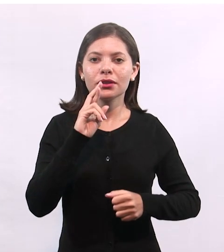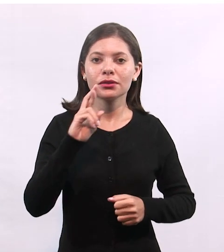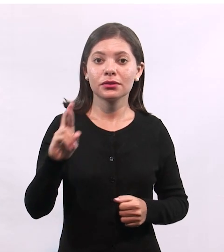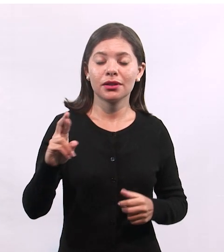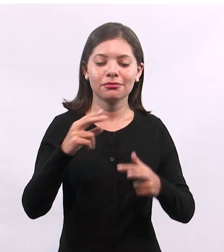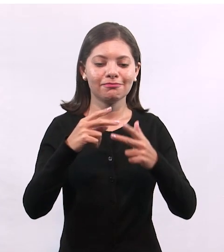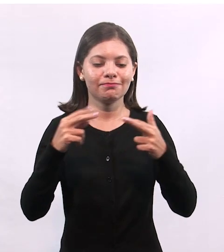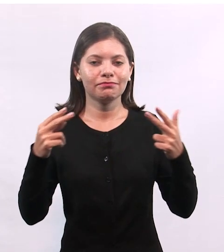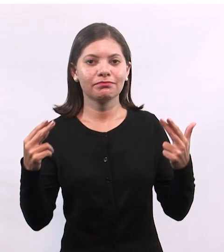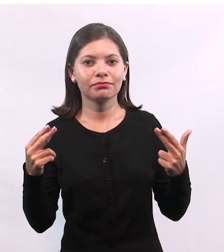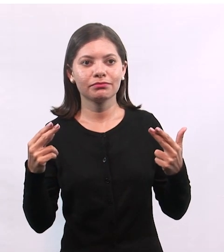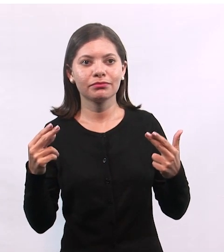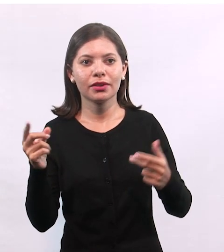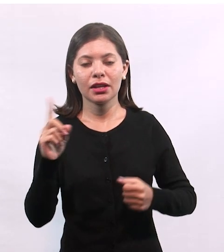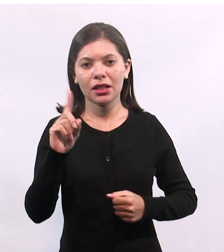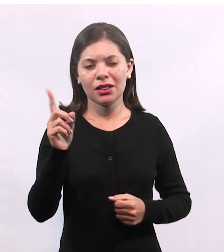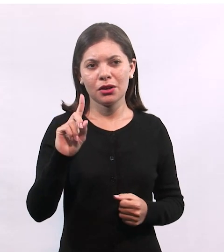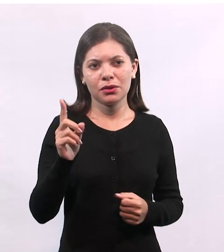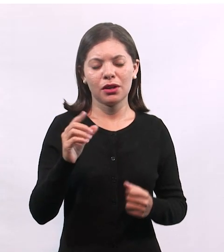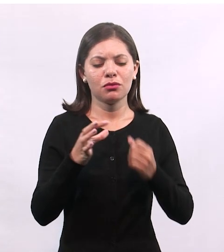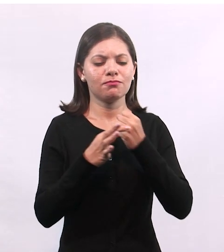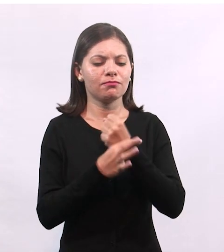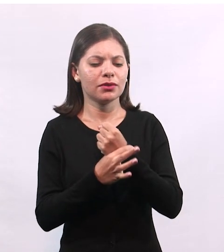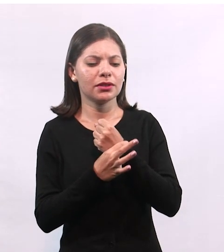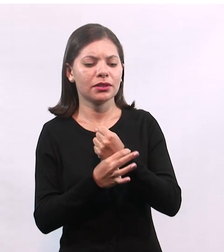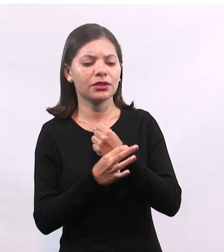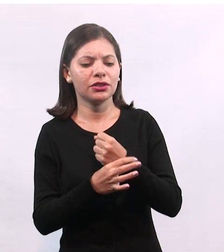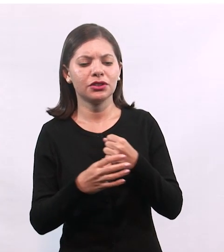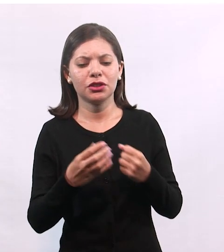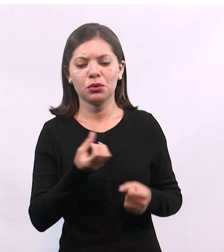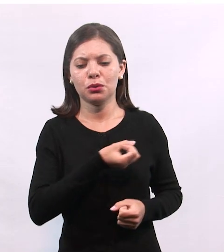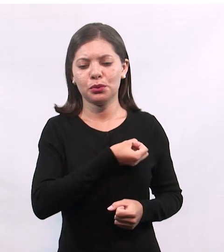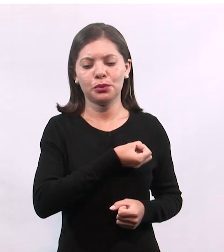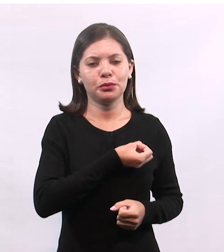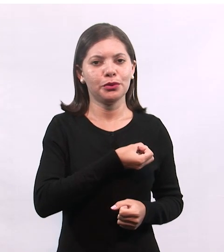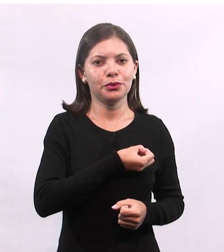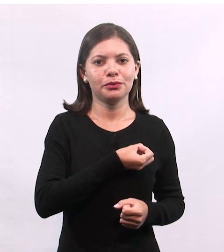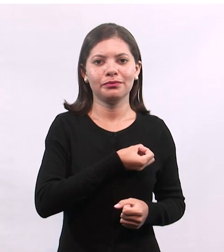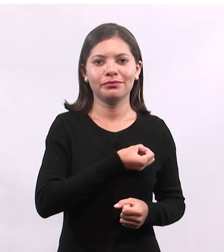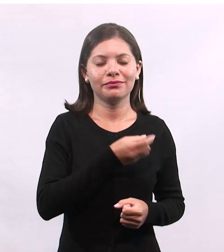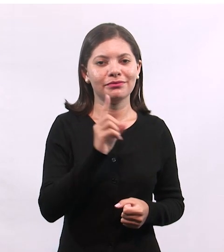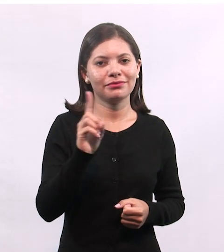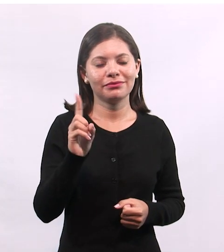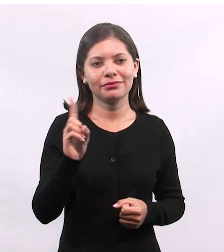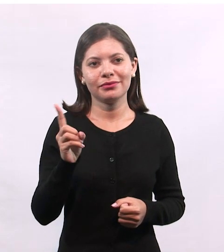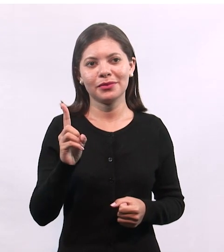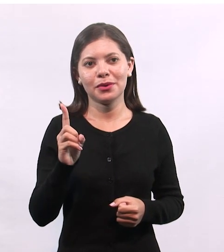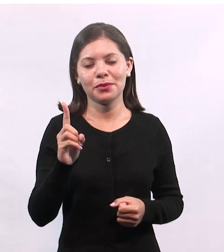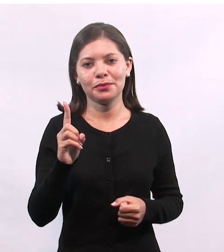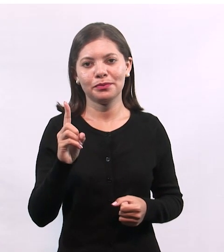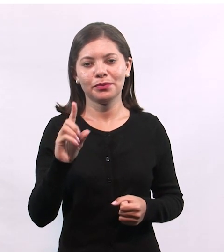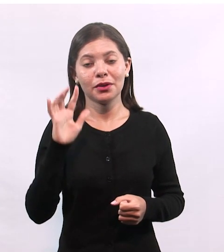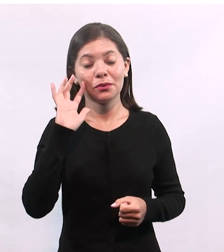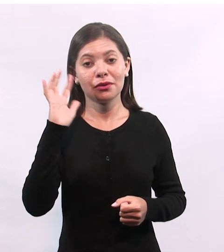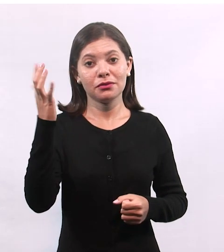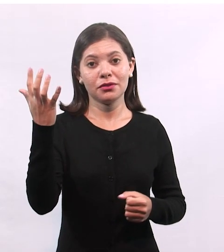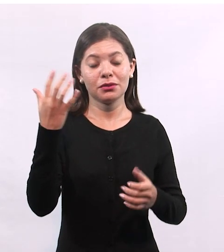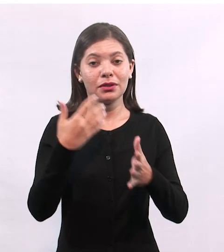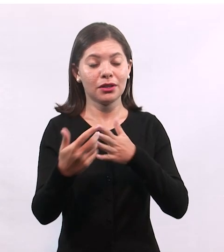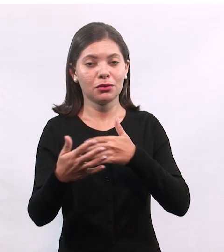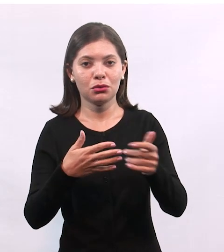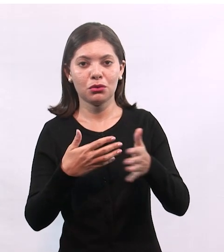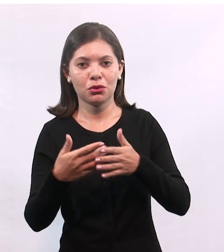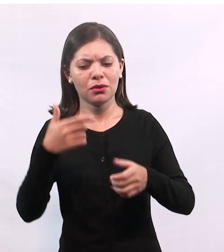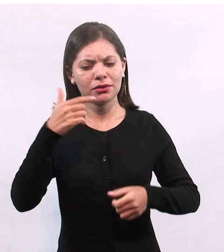ter resultados diversos não tem como garantir Qual o número que vai sair e é isso que a gente chama de evento aleatório por